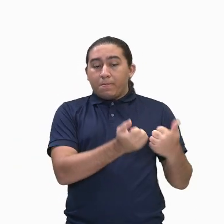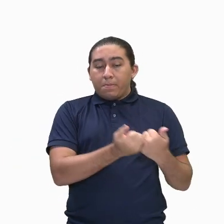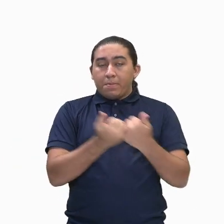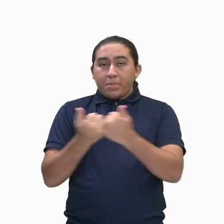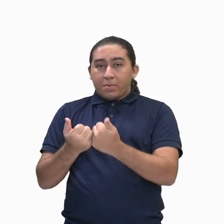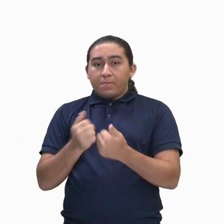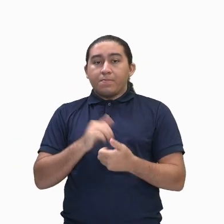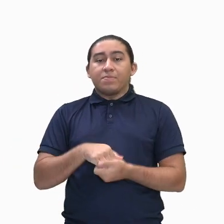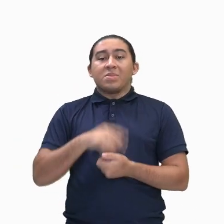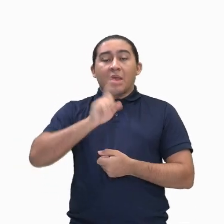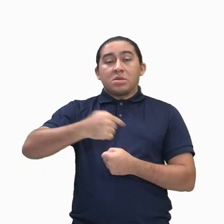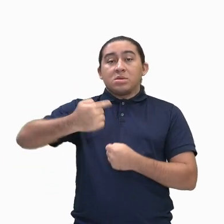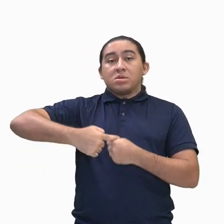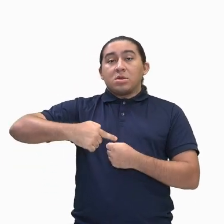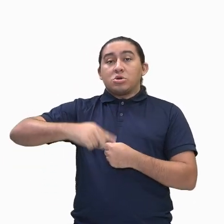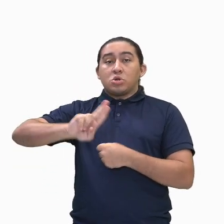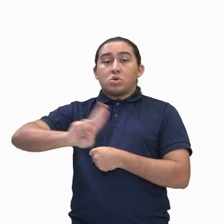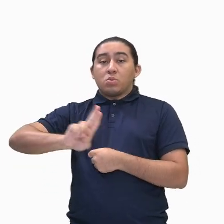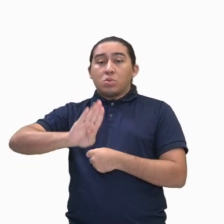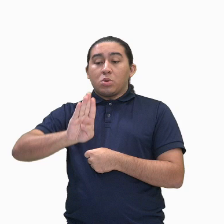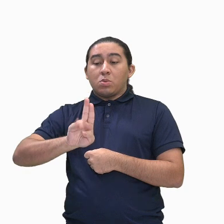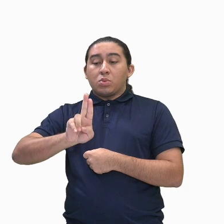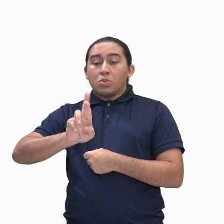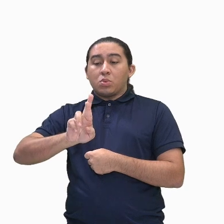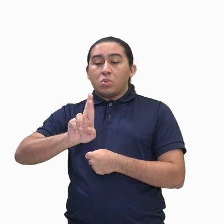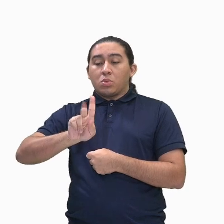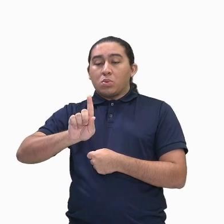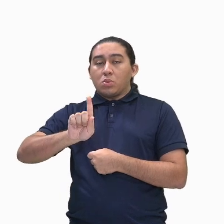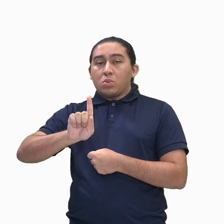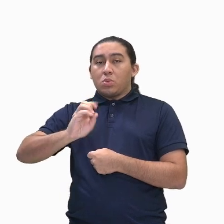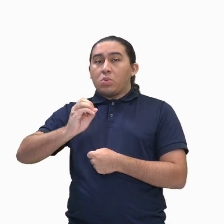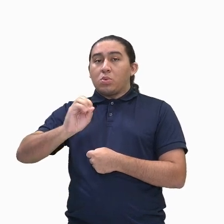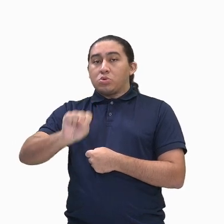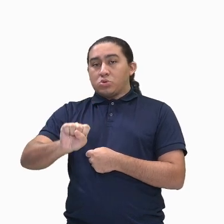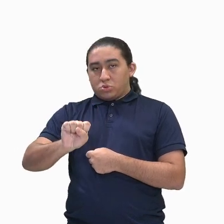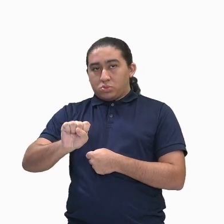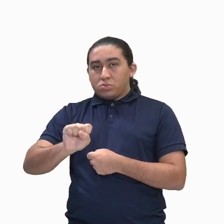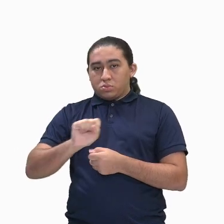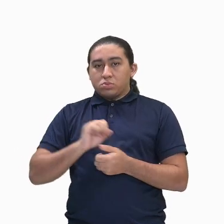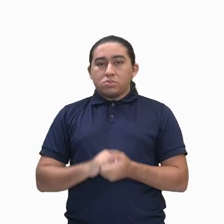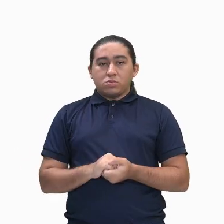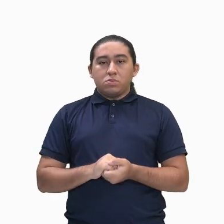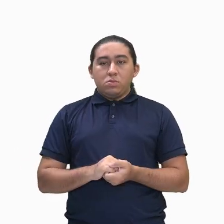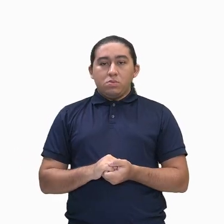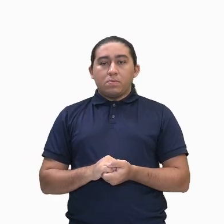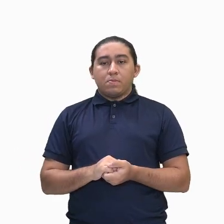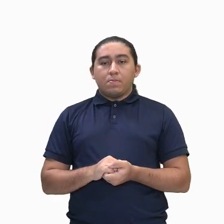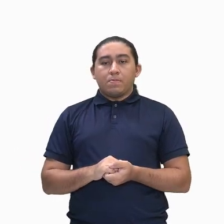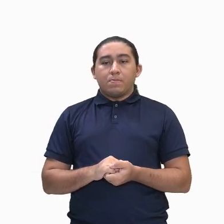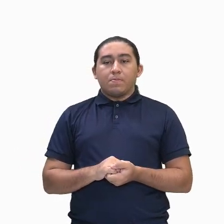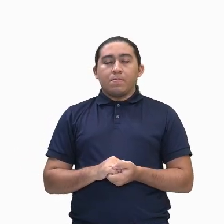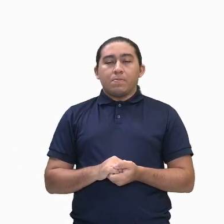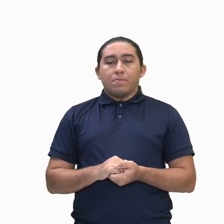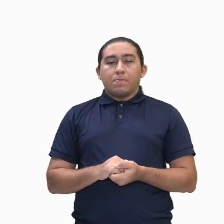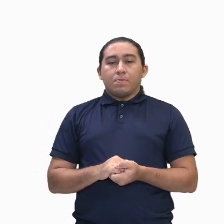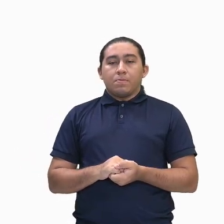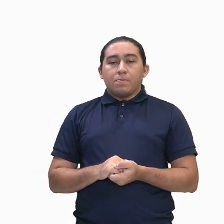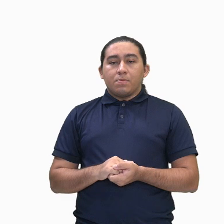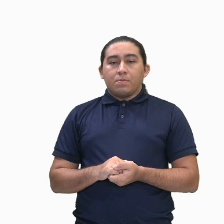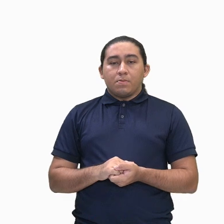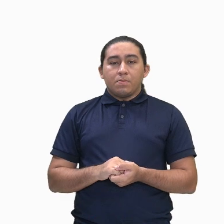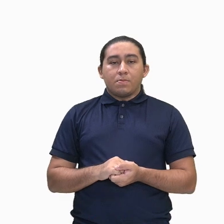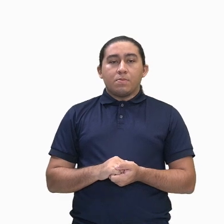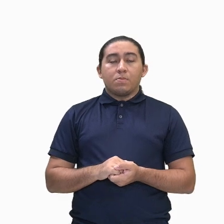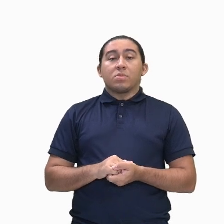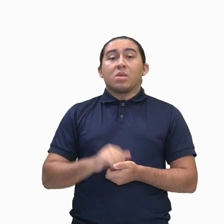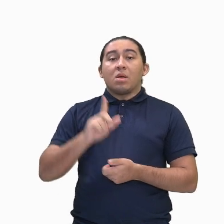como burgos, observa agora que o burgo não é mais se referindo àquele termo lá que cercava do muro que cercava